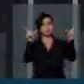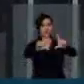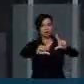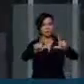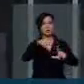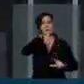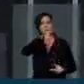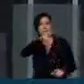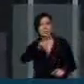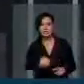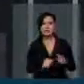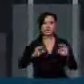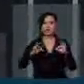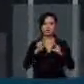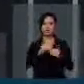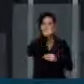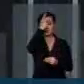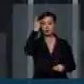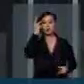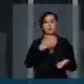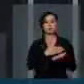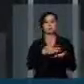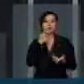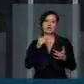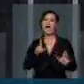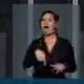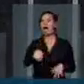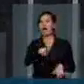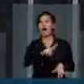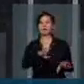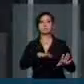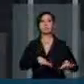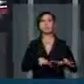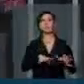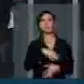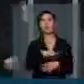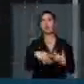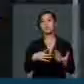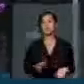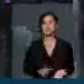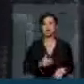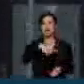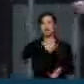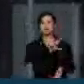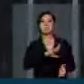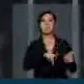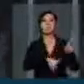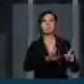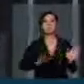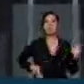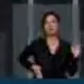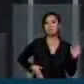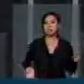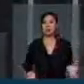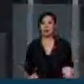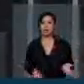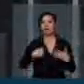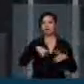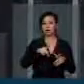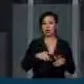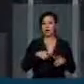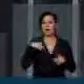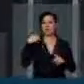apresentadores de TV disseram que era um movimento de baderneiros. Em seguida, quando foram milhares e milhares